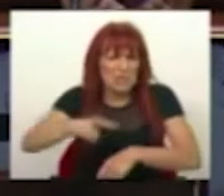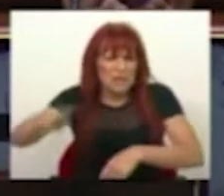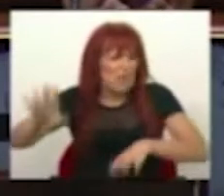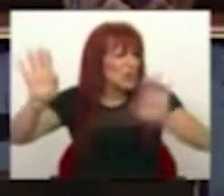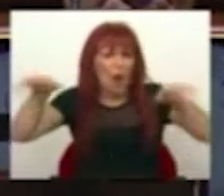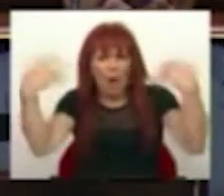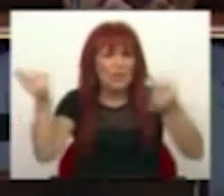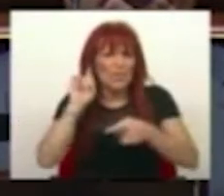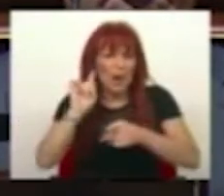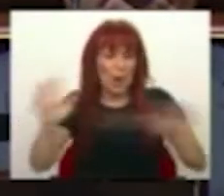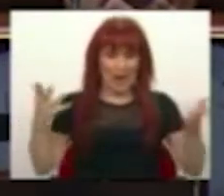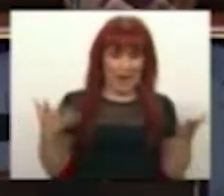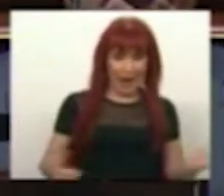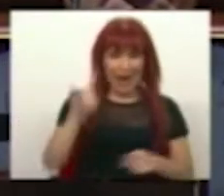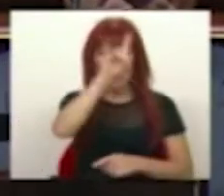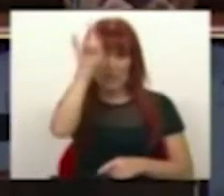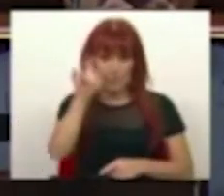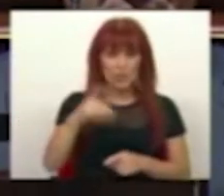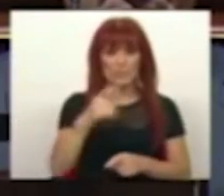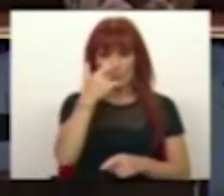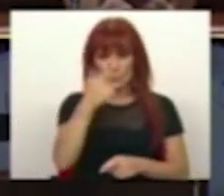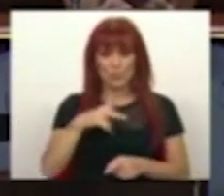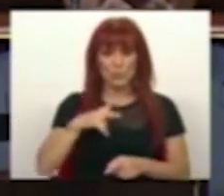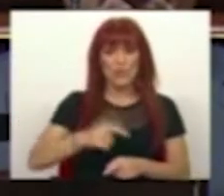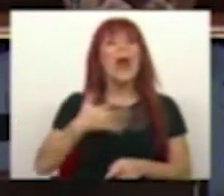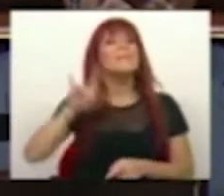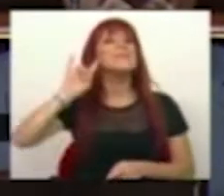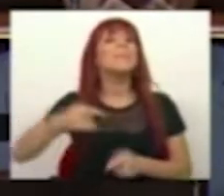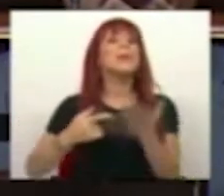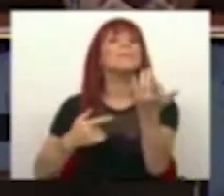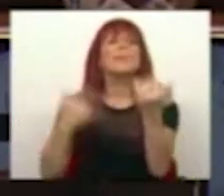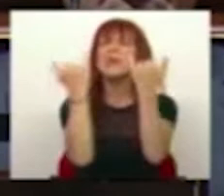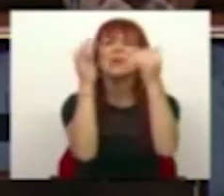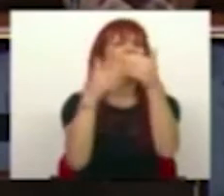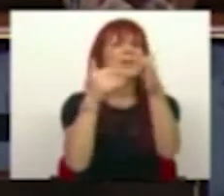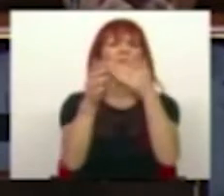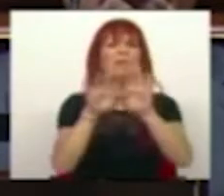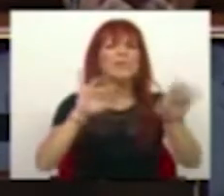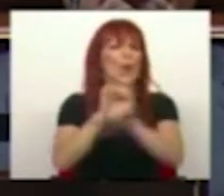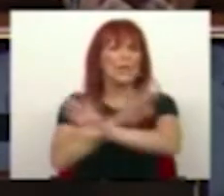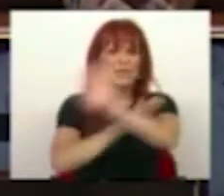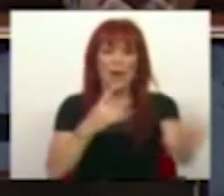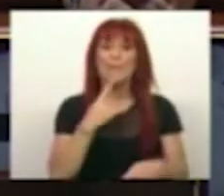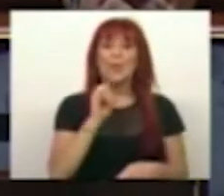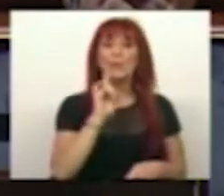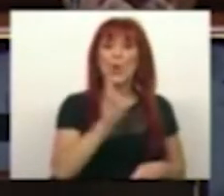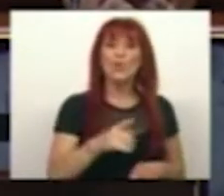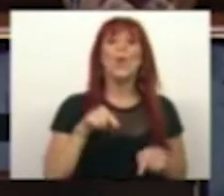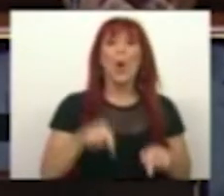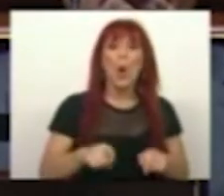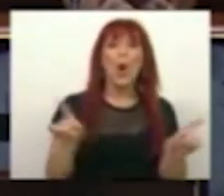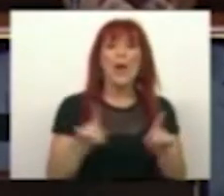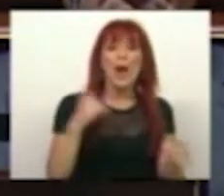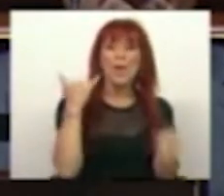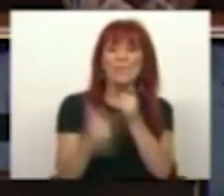ou seja, o que for. Esta é que é a questão que os portugueses querem saber, independentemente de todas as demais. Pergunta concreta. Põe ou